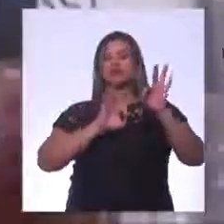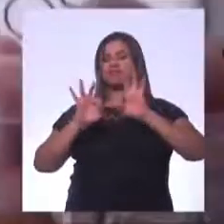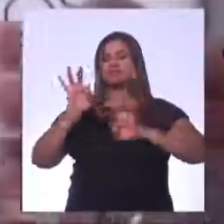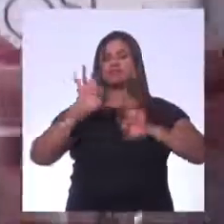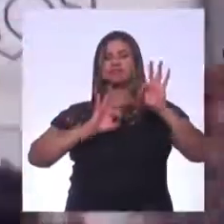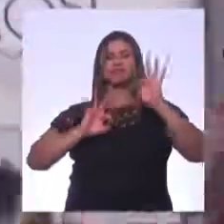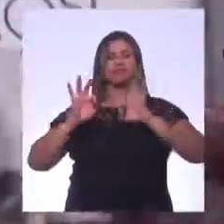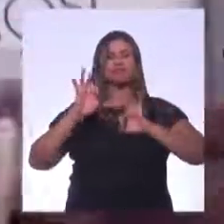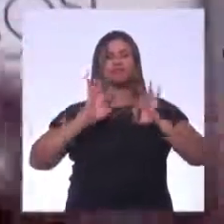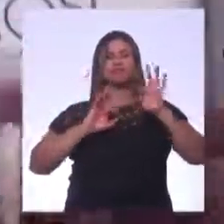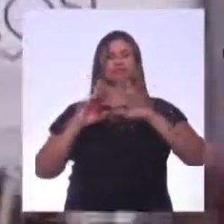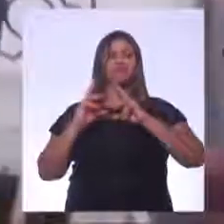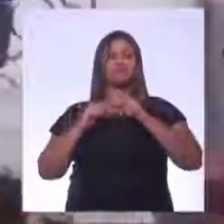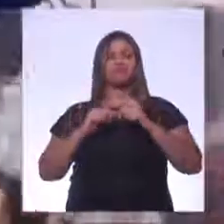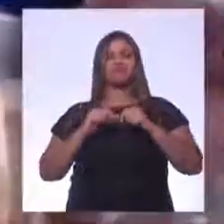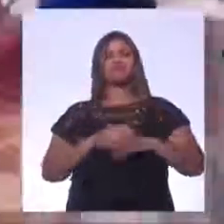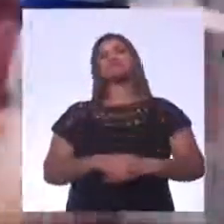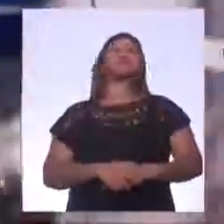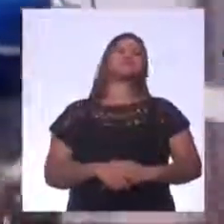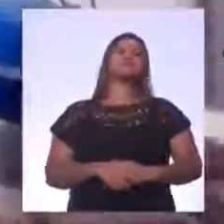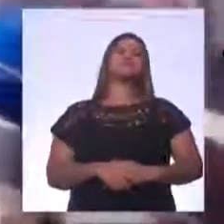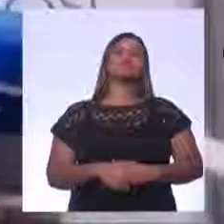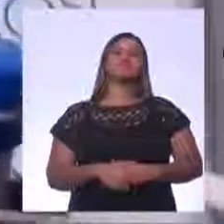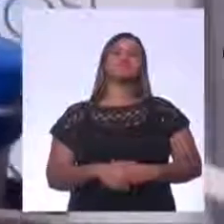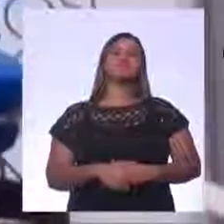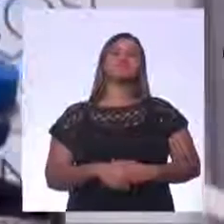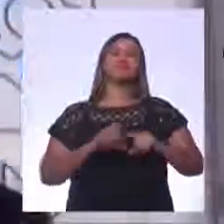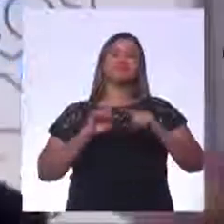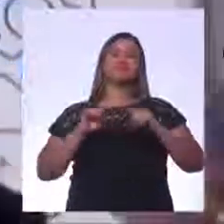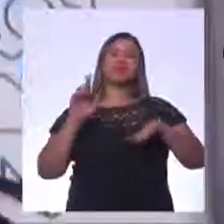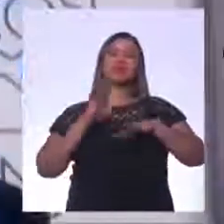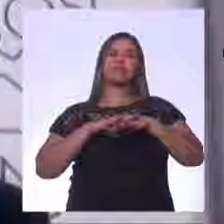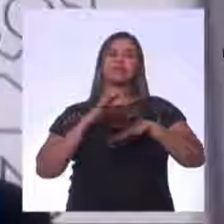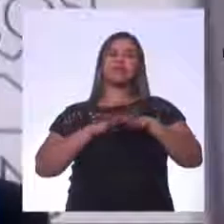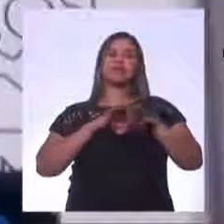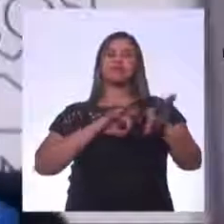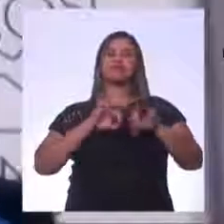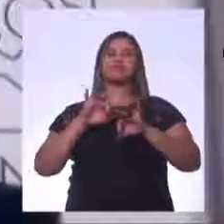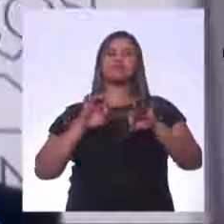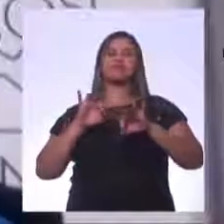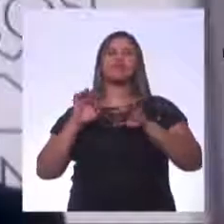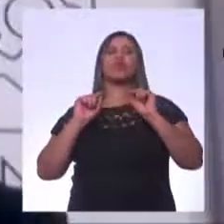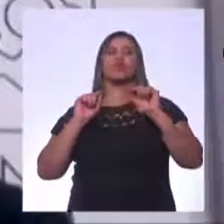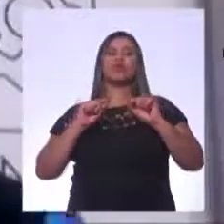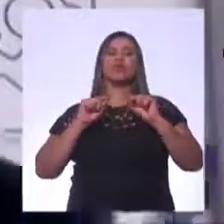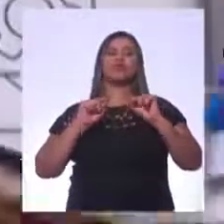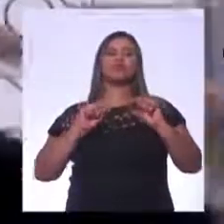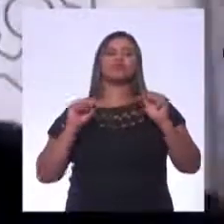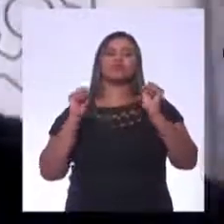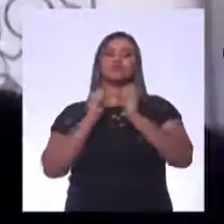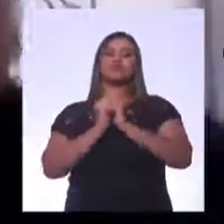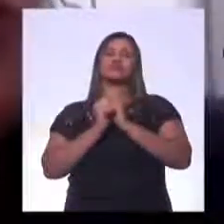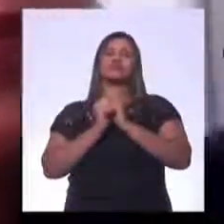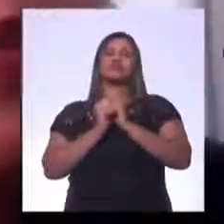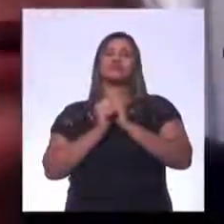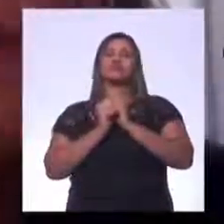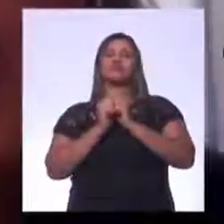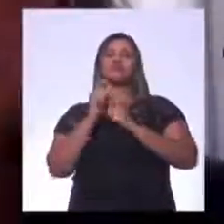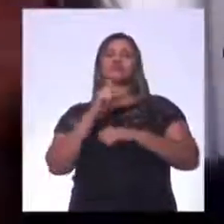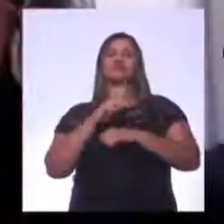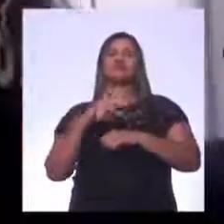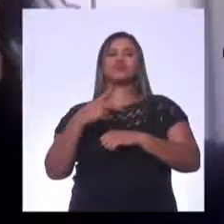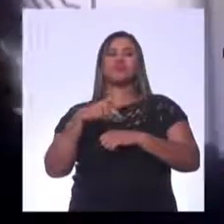esse helicóptero, mas o trabalho realizado foi esse que foi feito com o que o